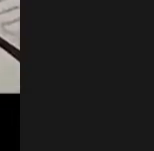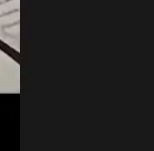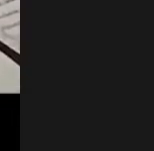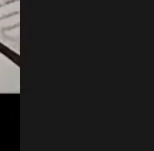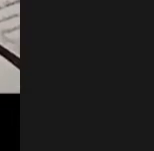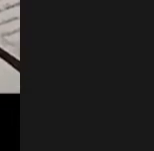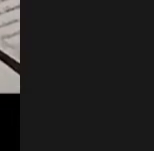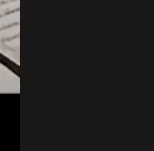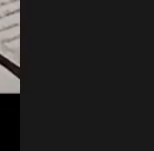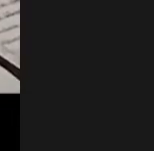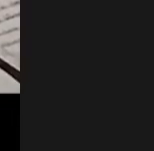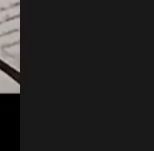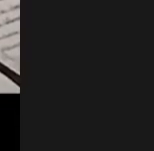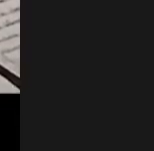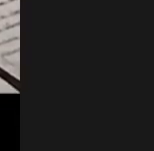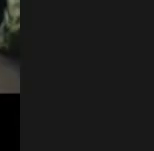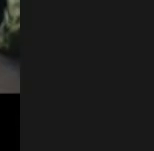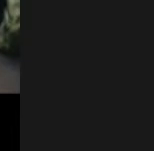assassinadas.